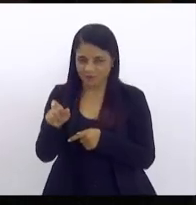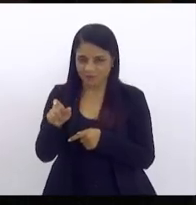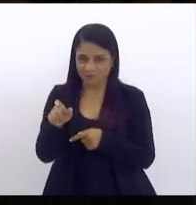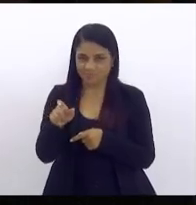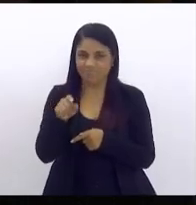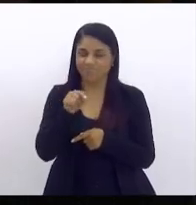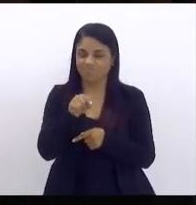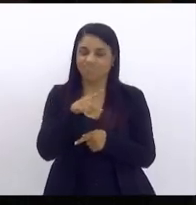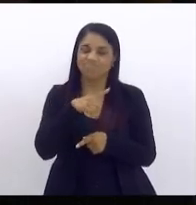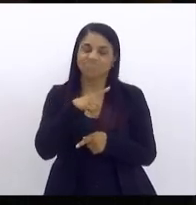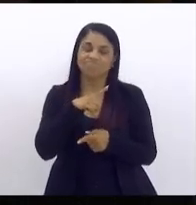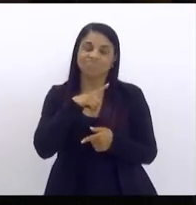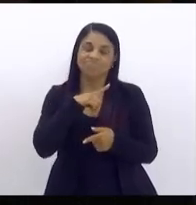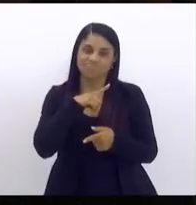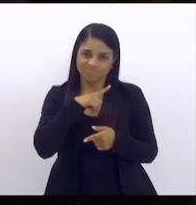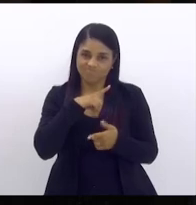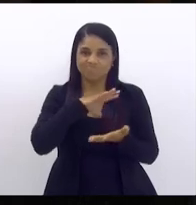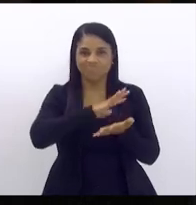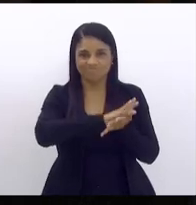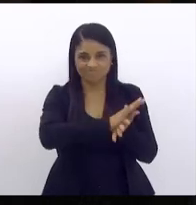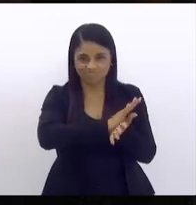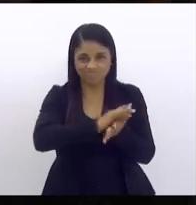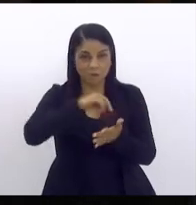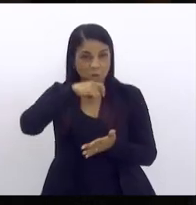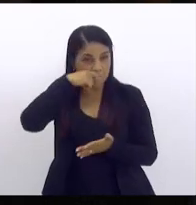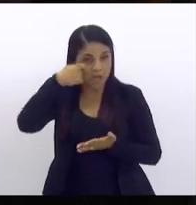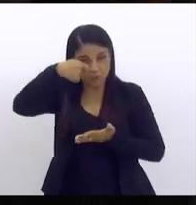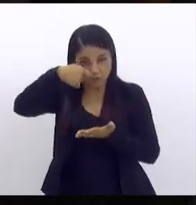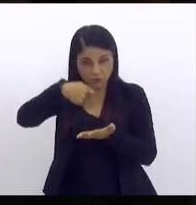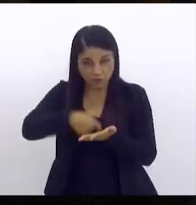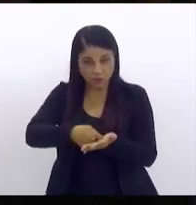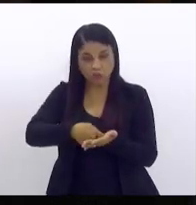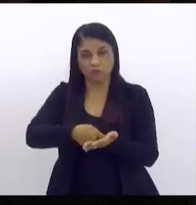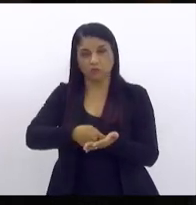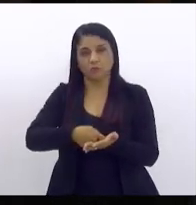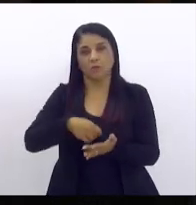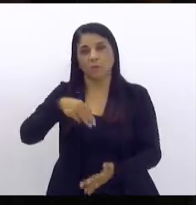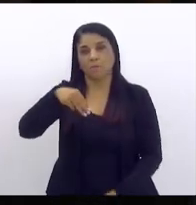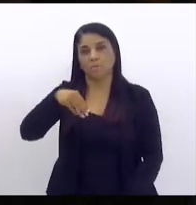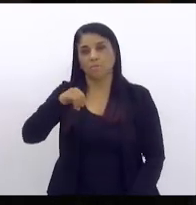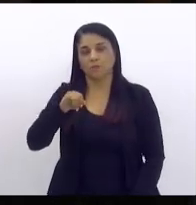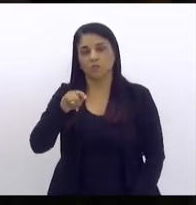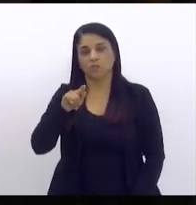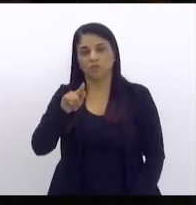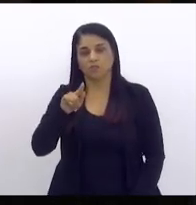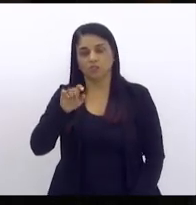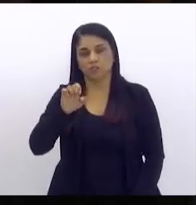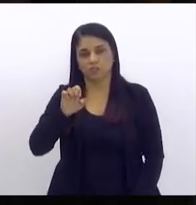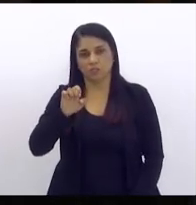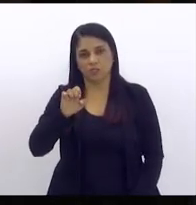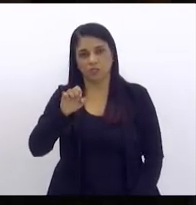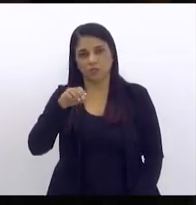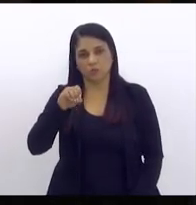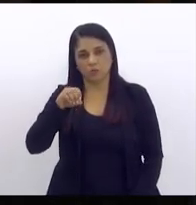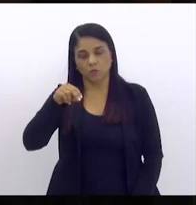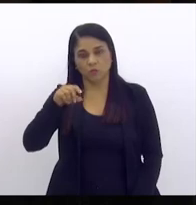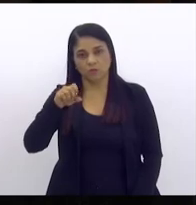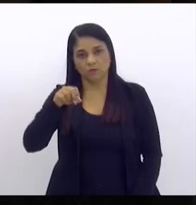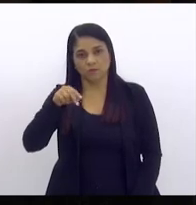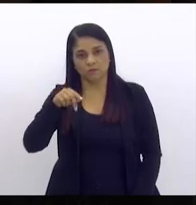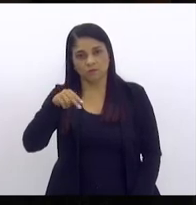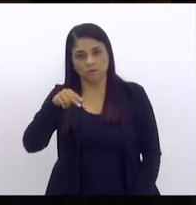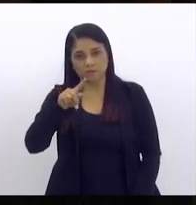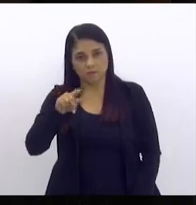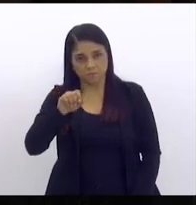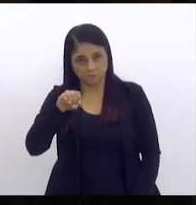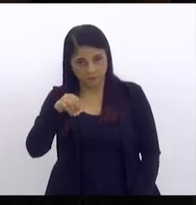de racismo, de machismo e misoginia tem diante desse ato que é